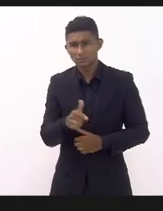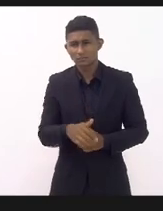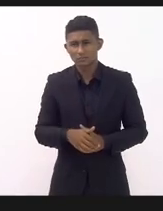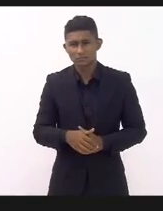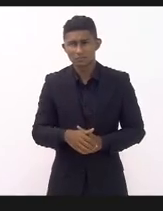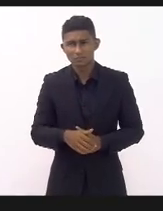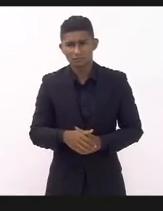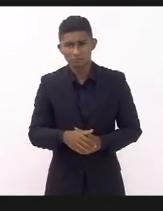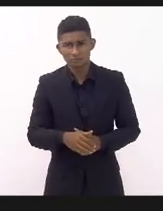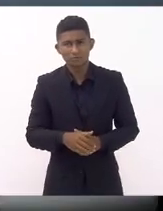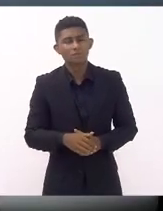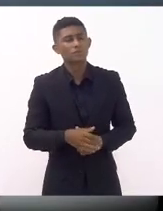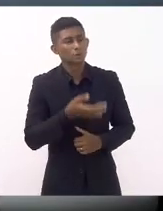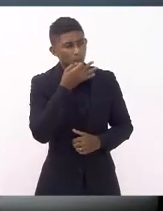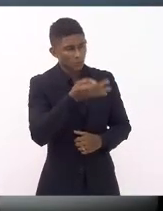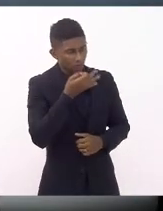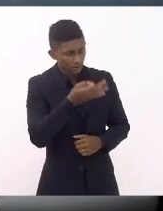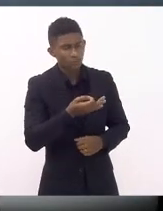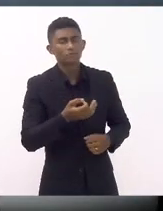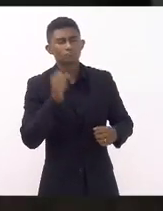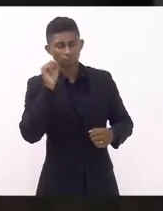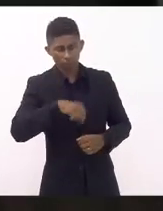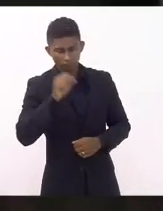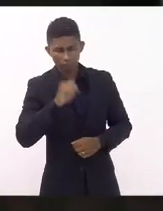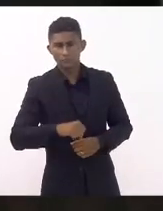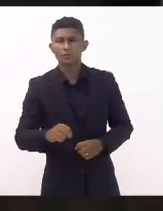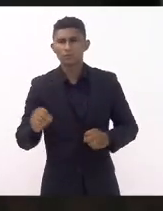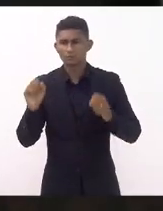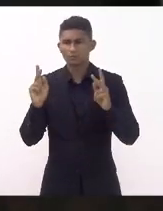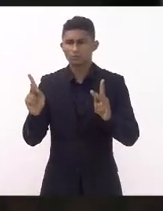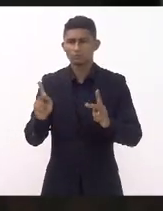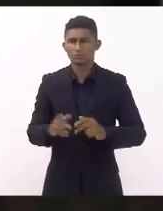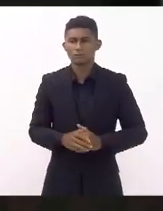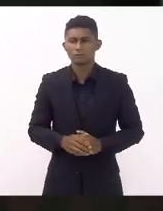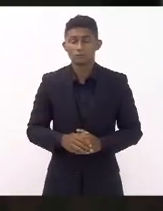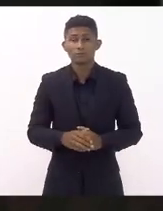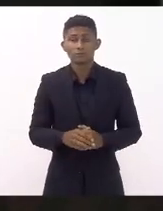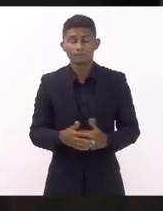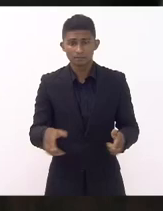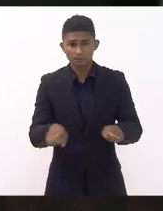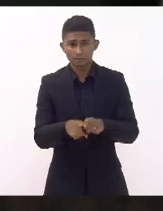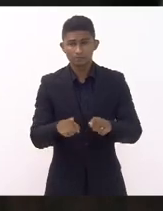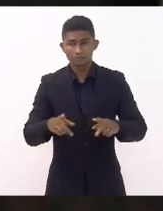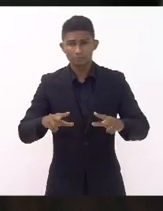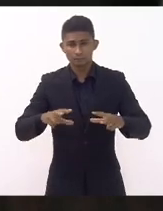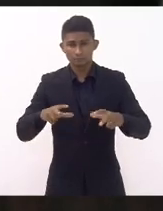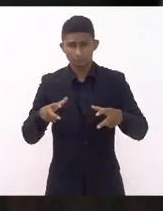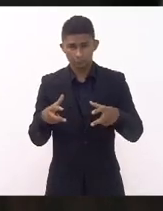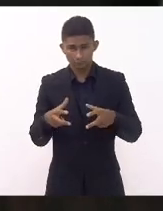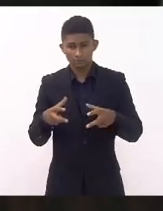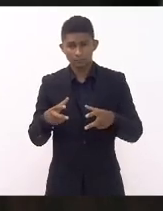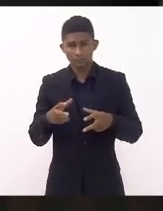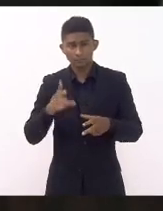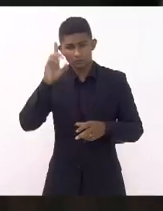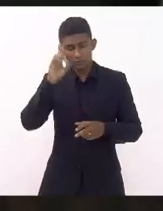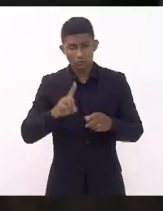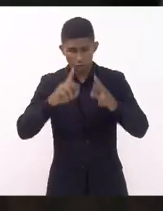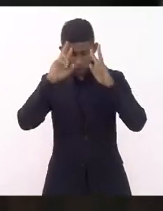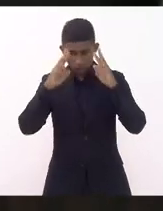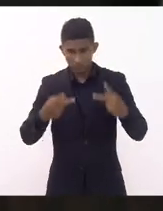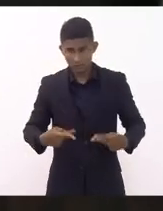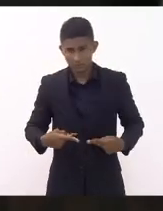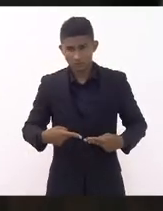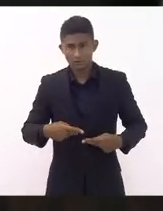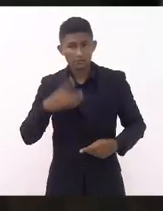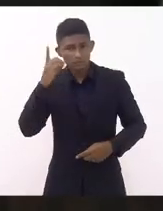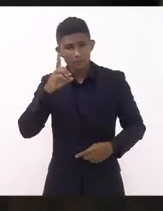Parecer favorável, presidente. Quem? Favorável. Quem? Favorável. Pela Comissão de Direitos Humanos e Cidadania, deputada